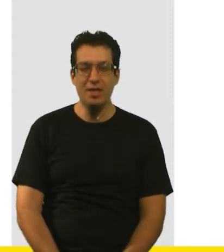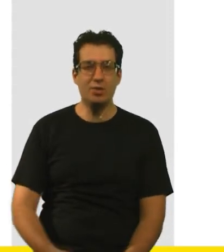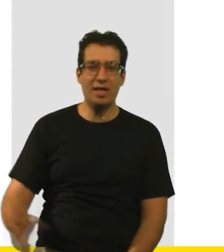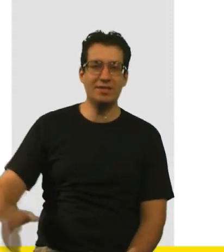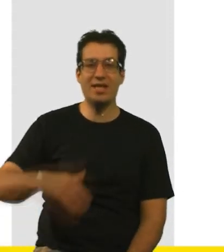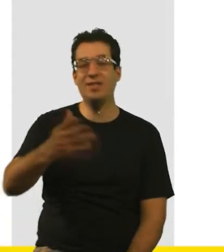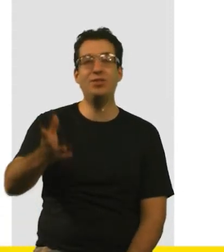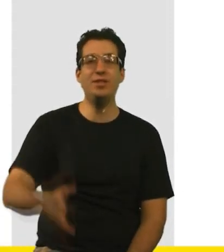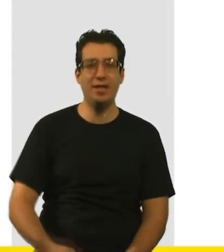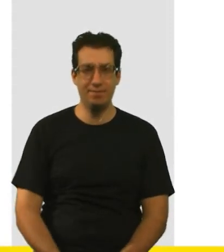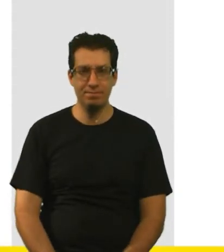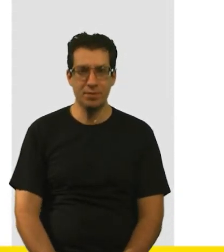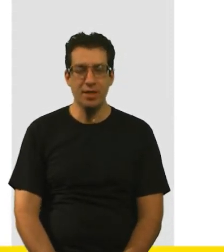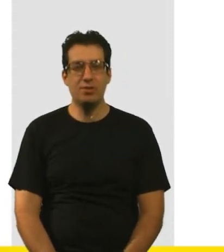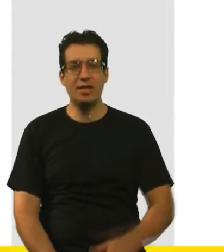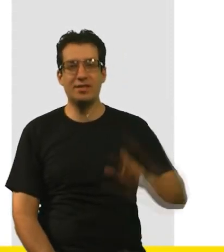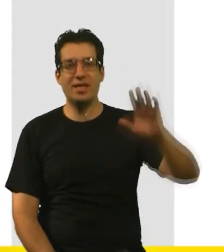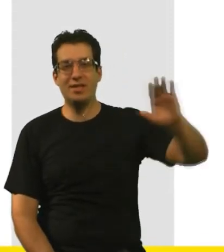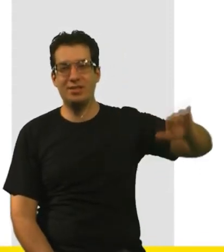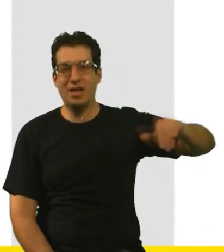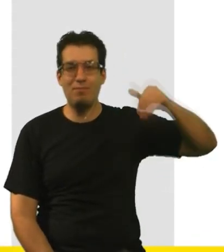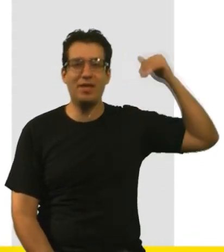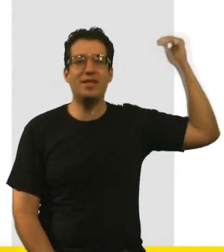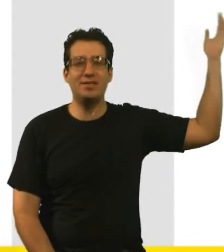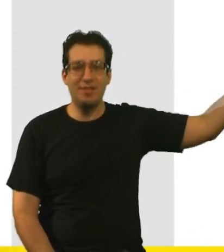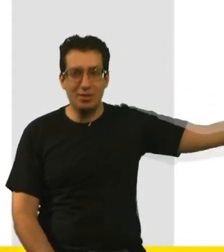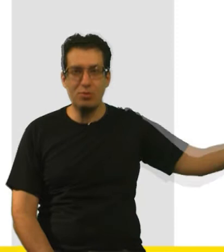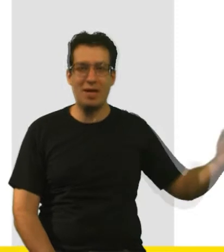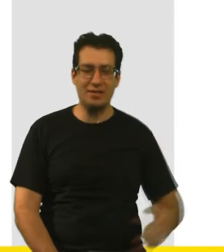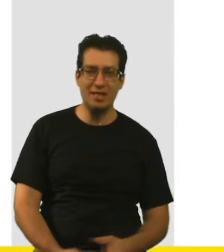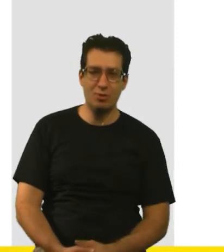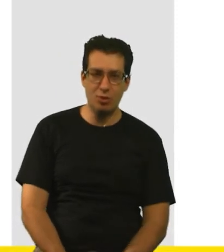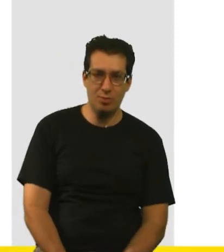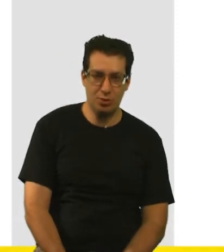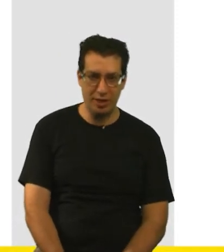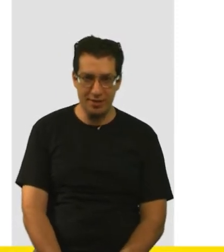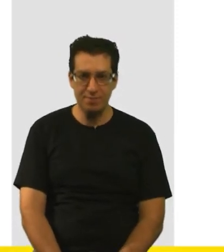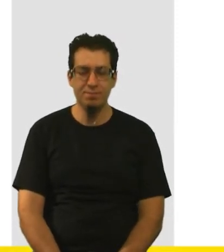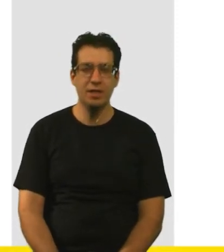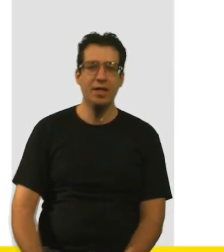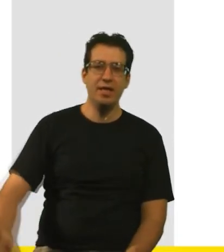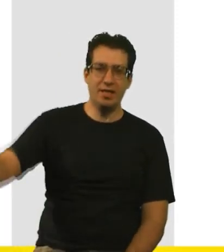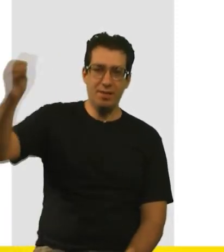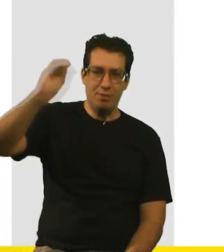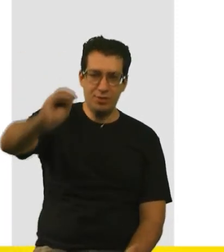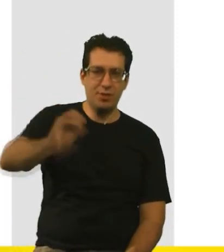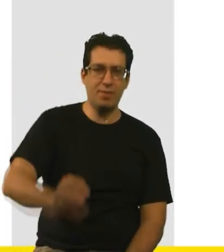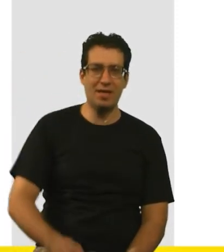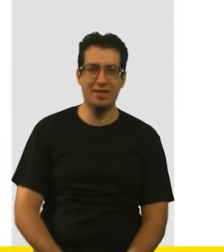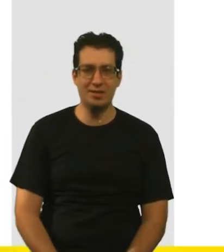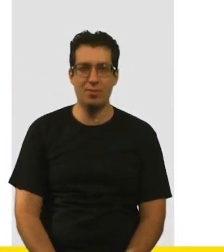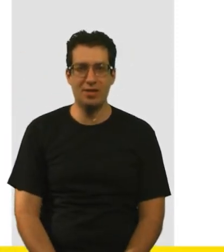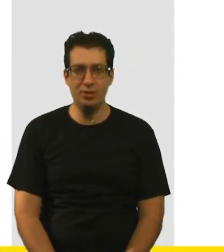palavras, são aquelas terras de ninguém. São aquelas terras que já pertenceram no passado à coroa portuguesa e que depois